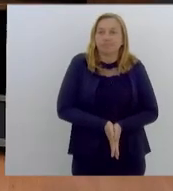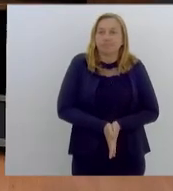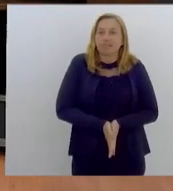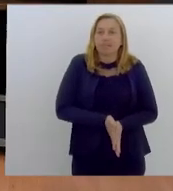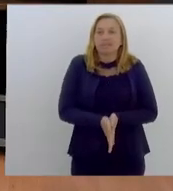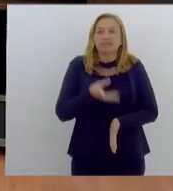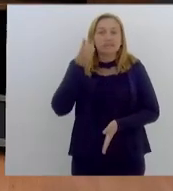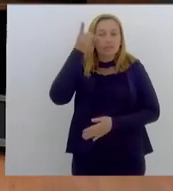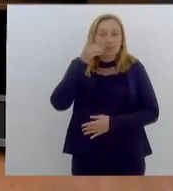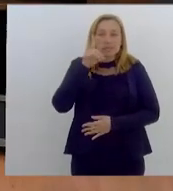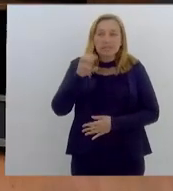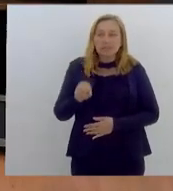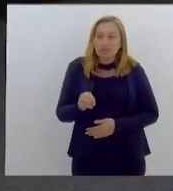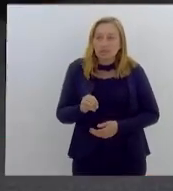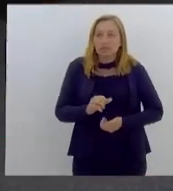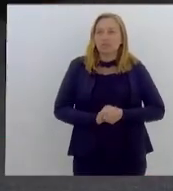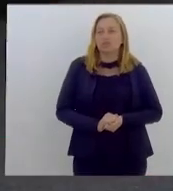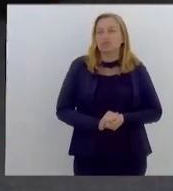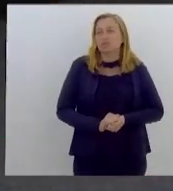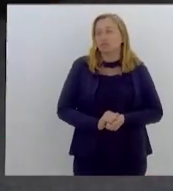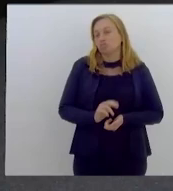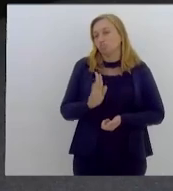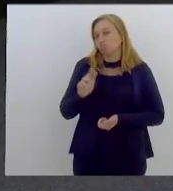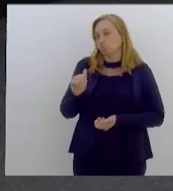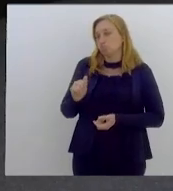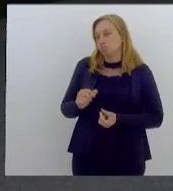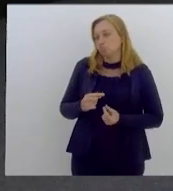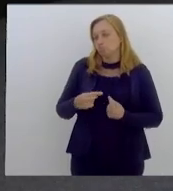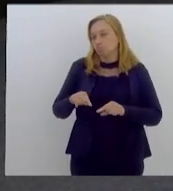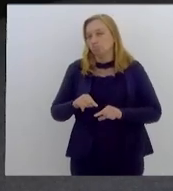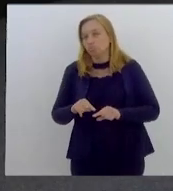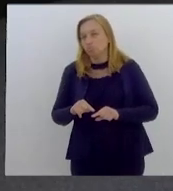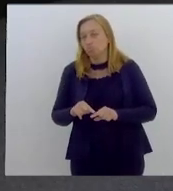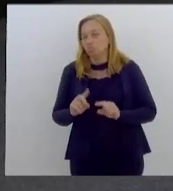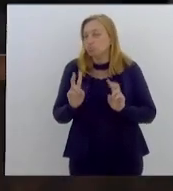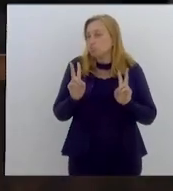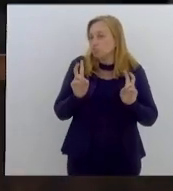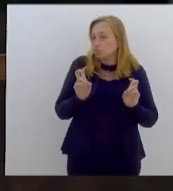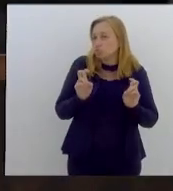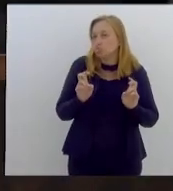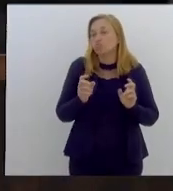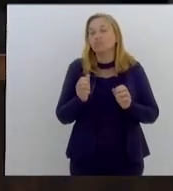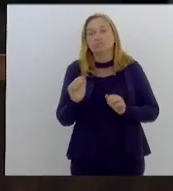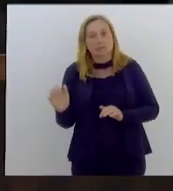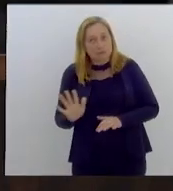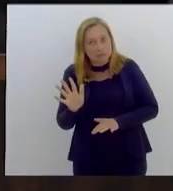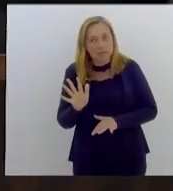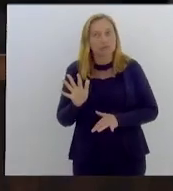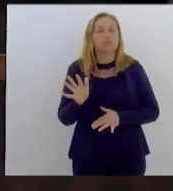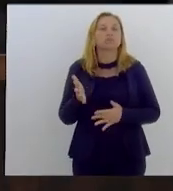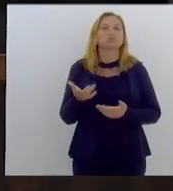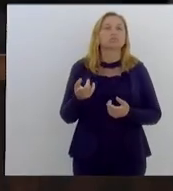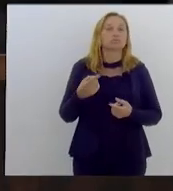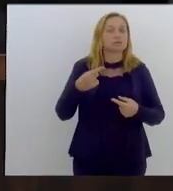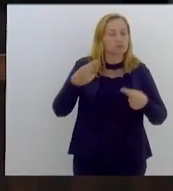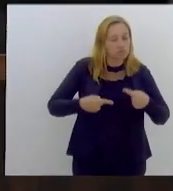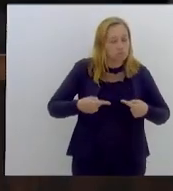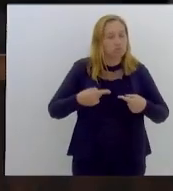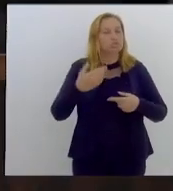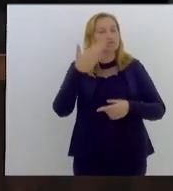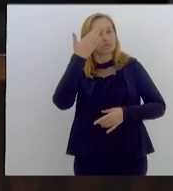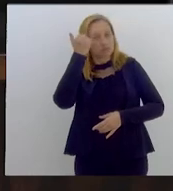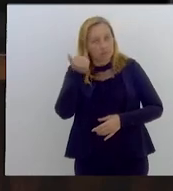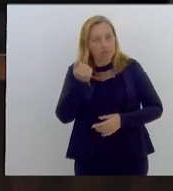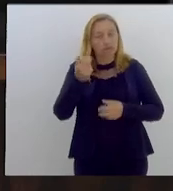Deputado Dionísio Lins nunca foi intransigente. É uma questão que é cara a ele e tem uma disputa, a gente sabe.